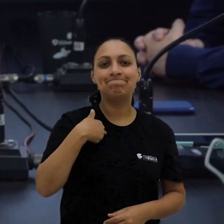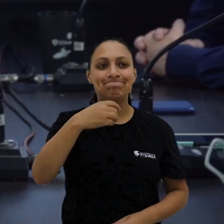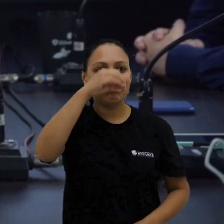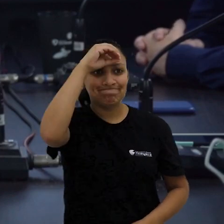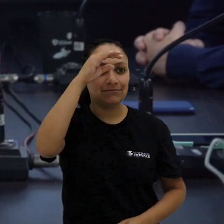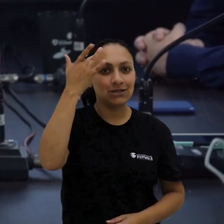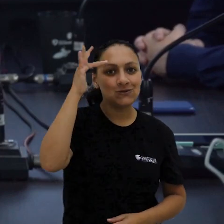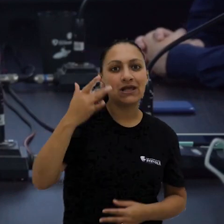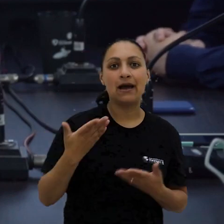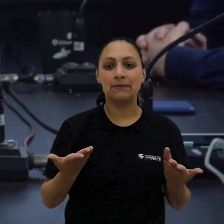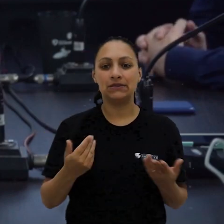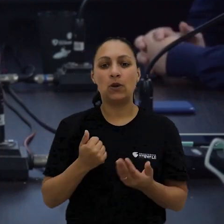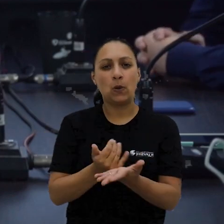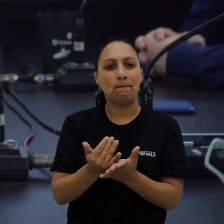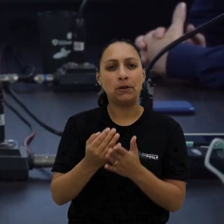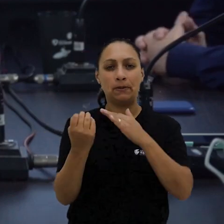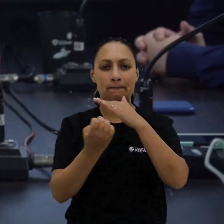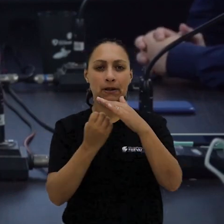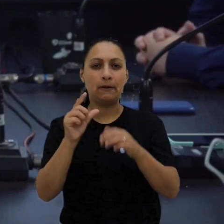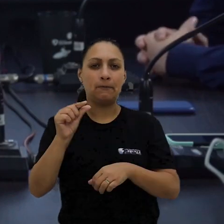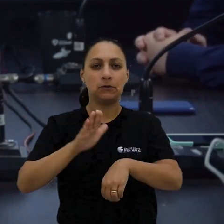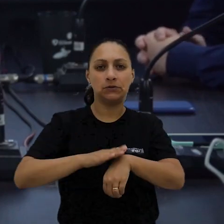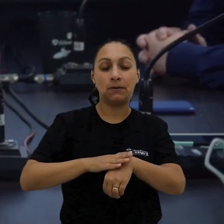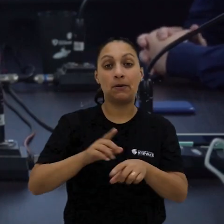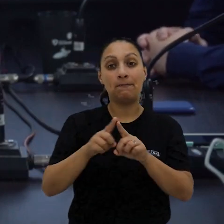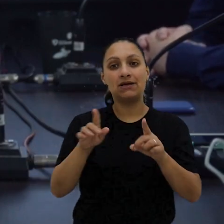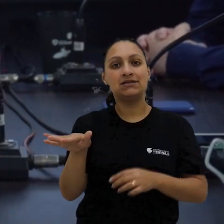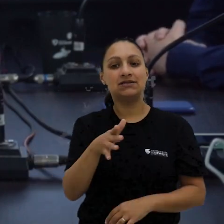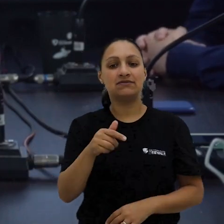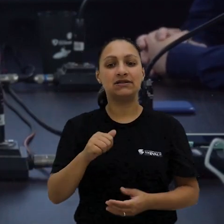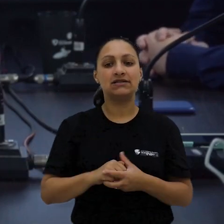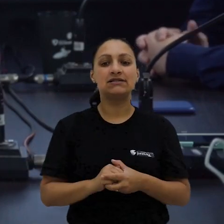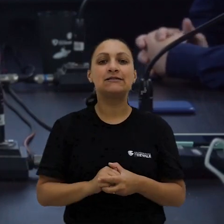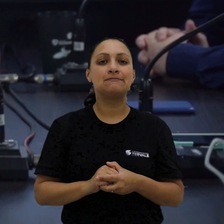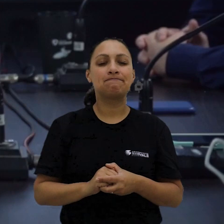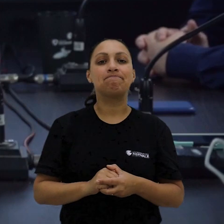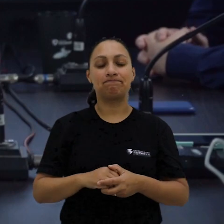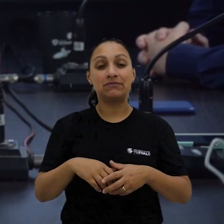às vezes empresa, um time pequenininho, e o cara entra, fecha a porta,